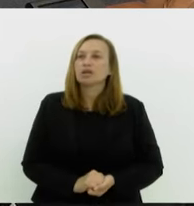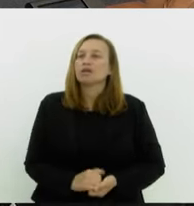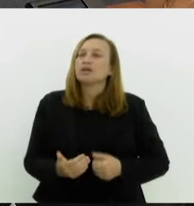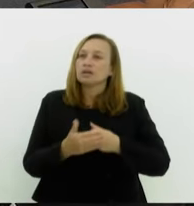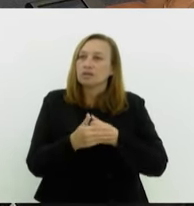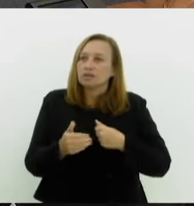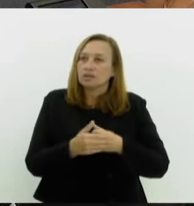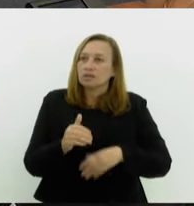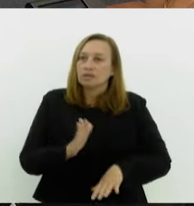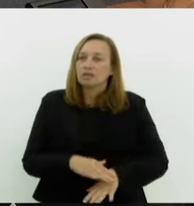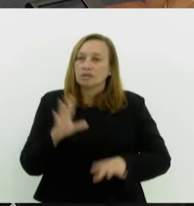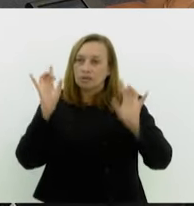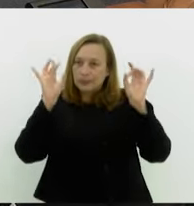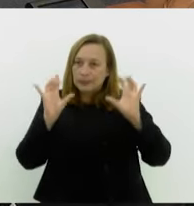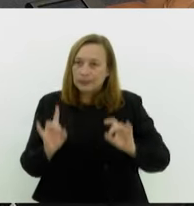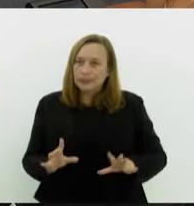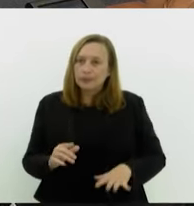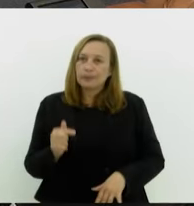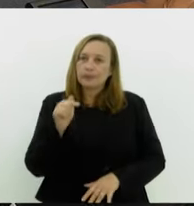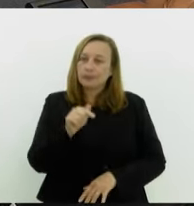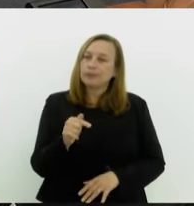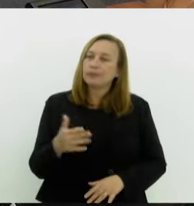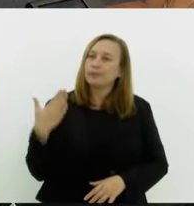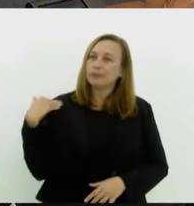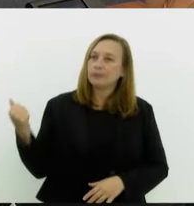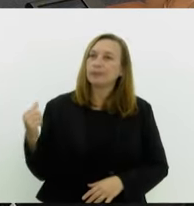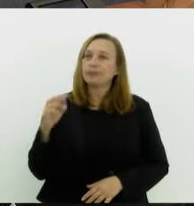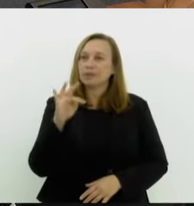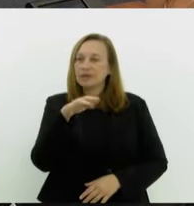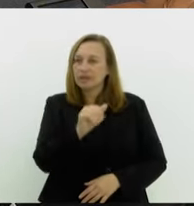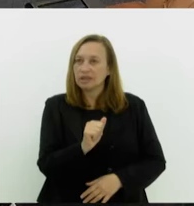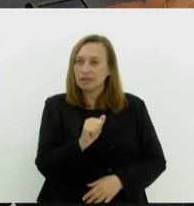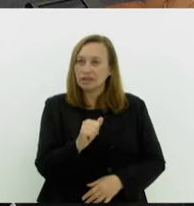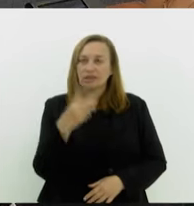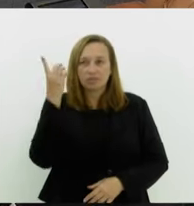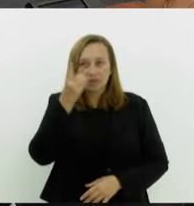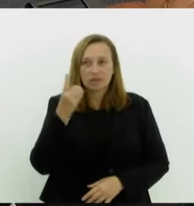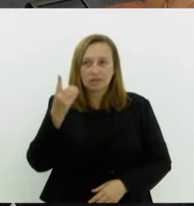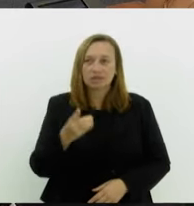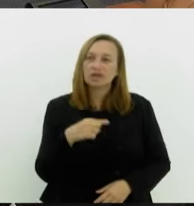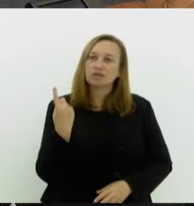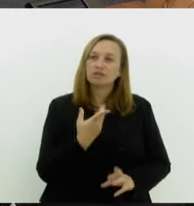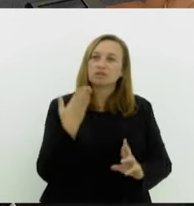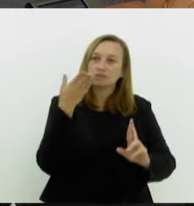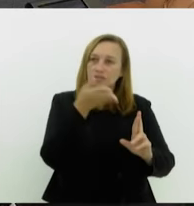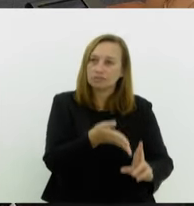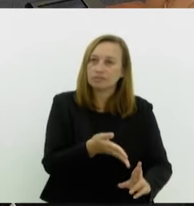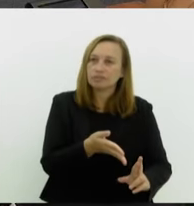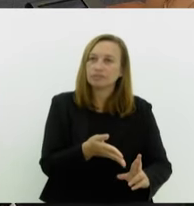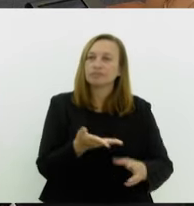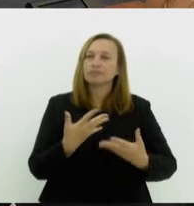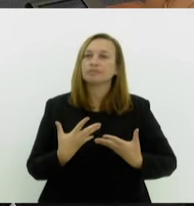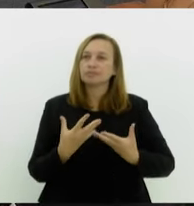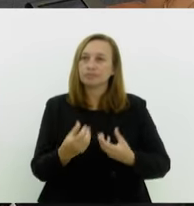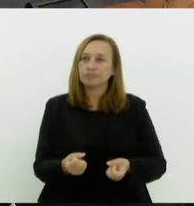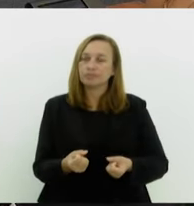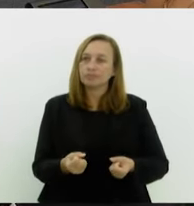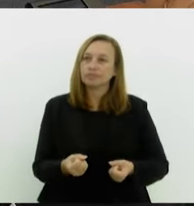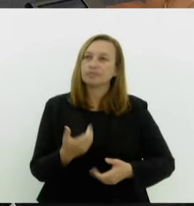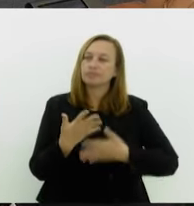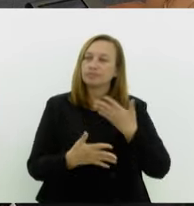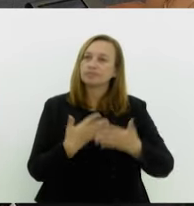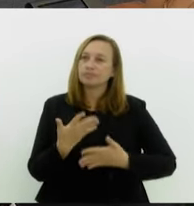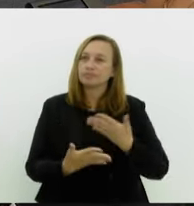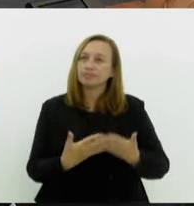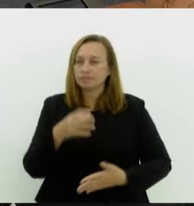carinho mais especial do mundo que você tá aqui ao lado da deputada Benedita que realmente é a nossa referência e nos recebendo com tanta generosidade